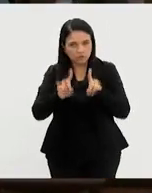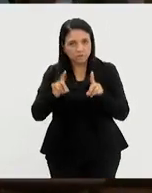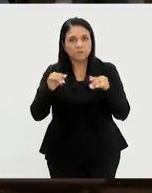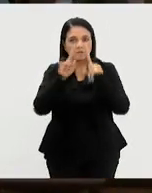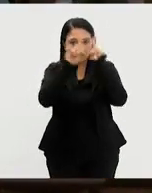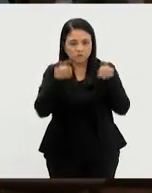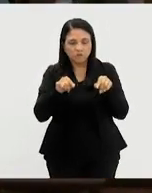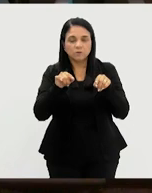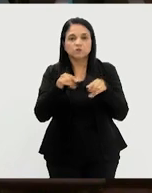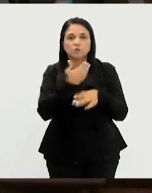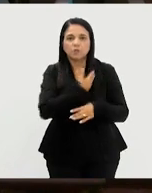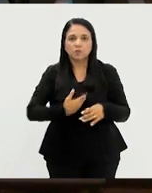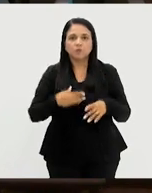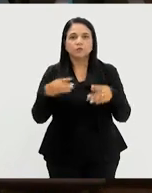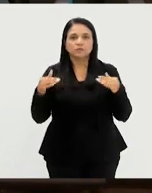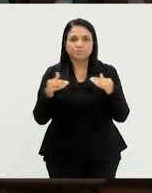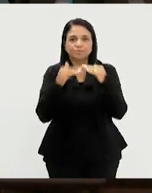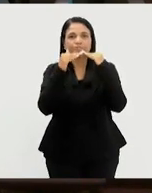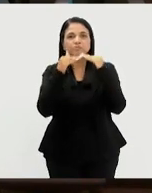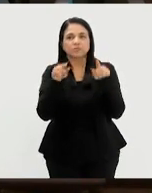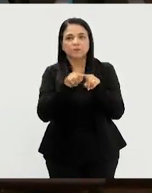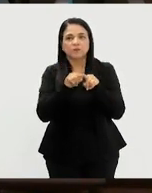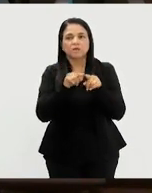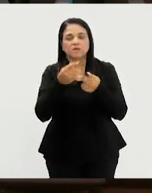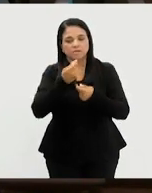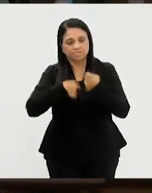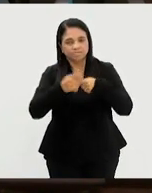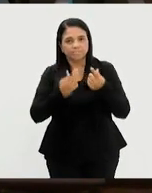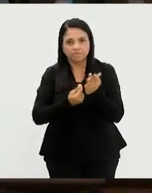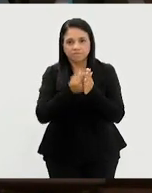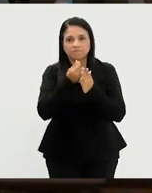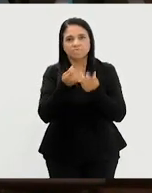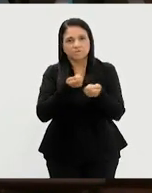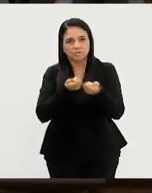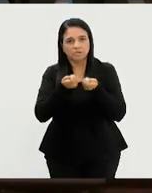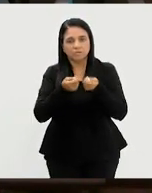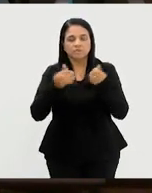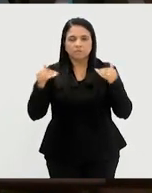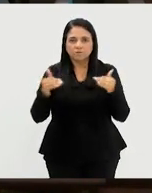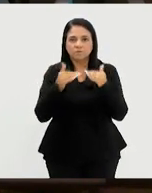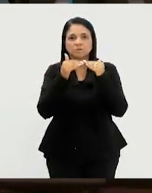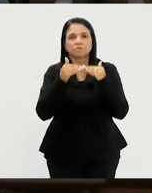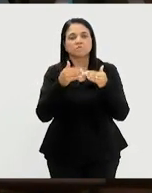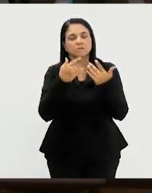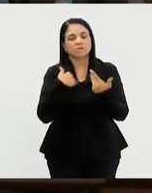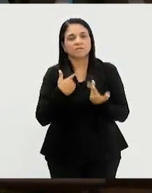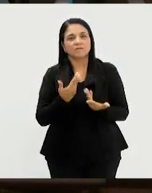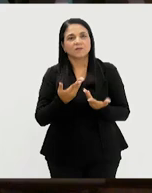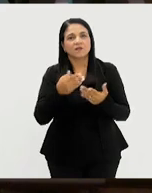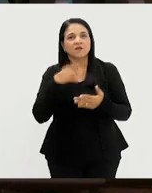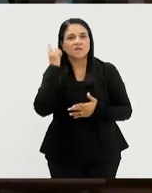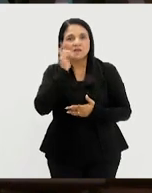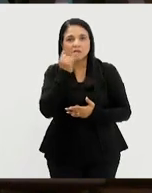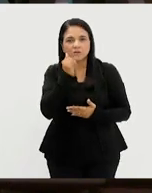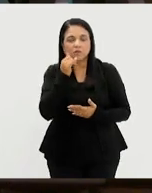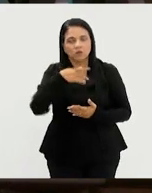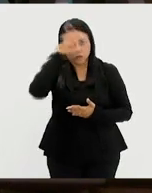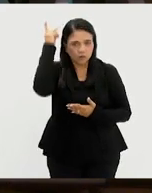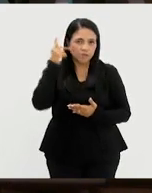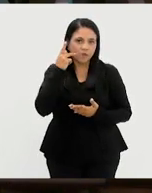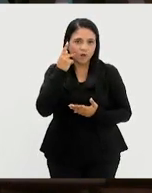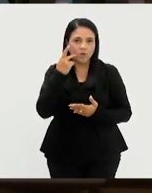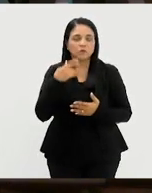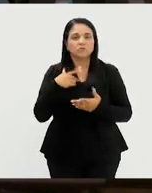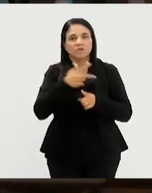favorável orçamento finan finance financeira e com favorável relat Deputado Lu Paulo relator do